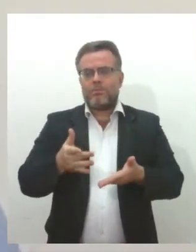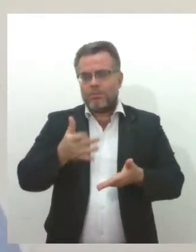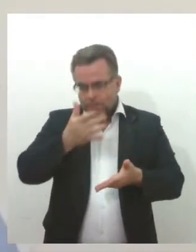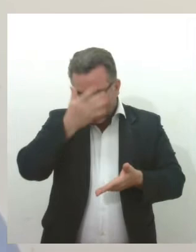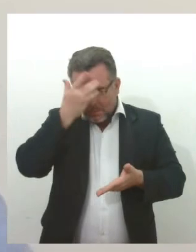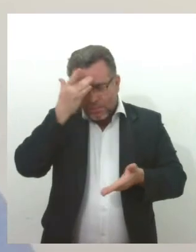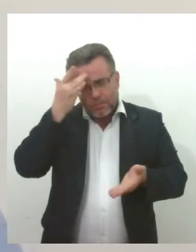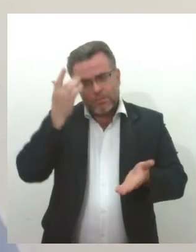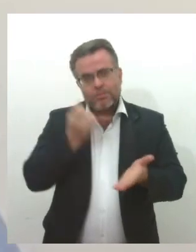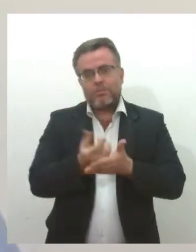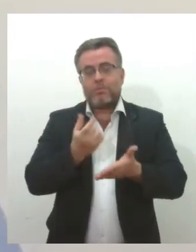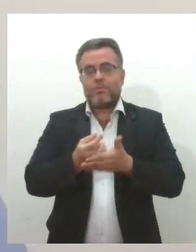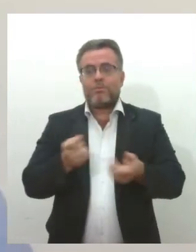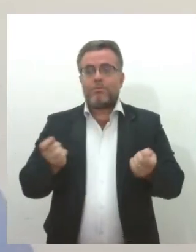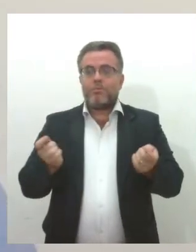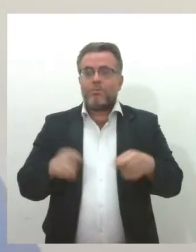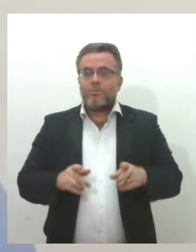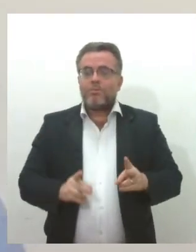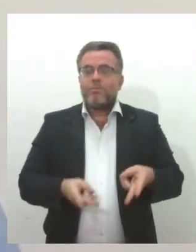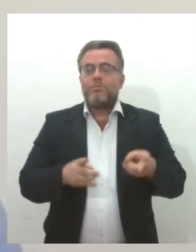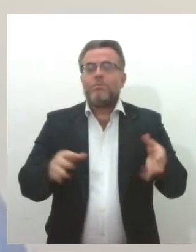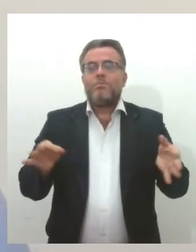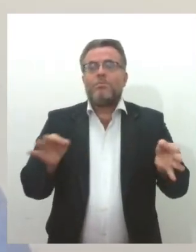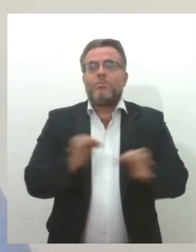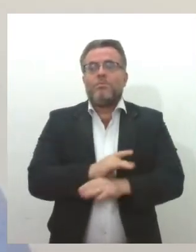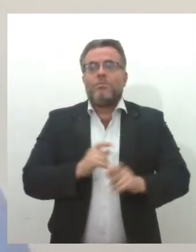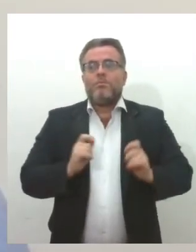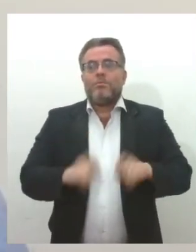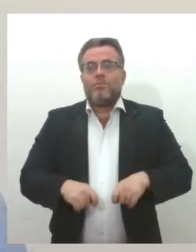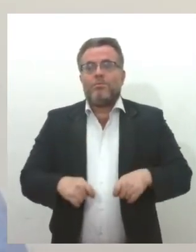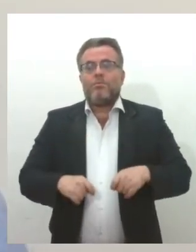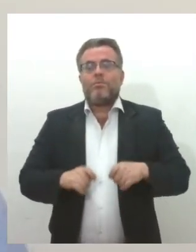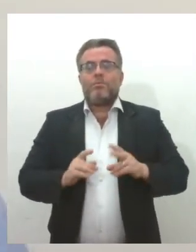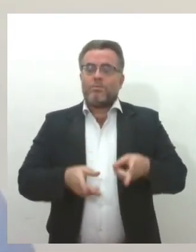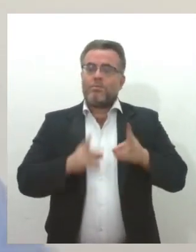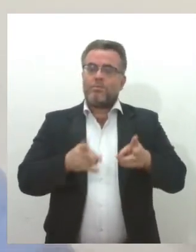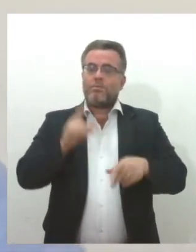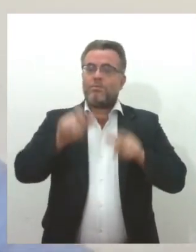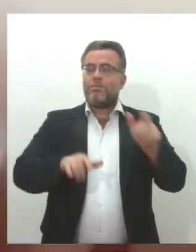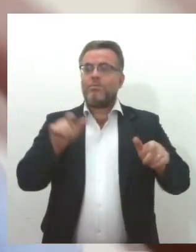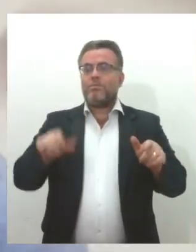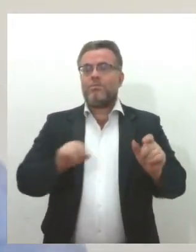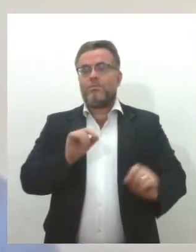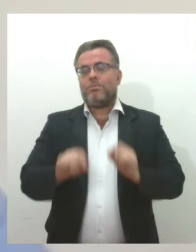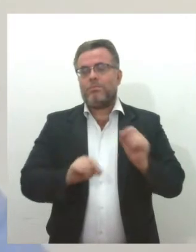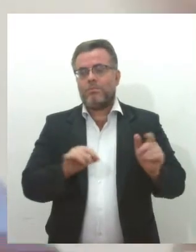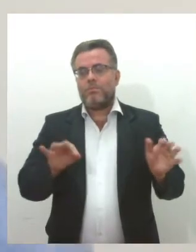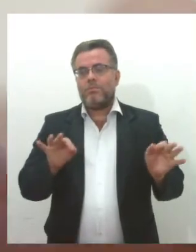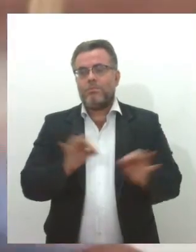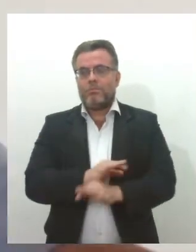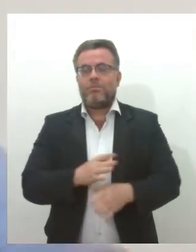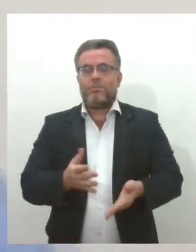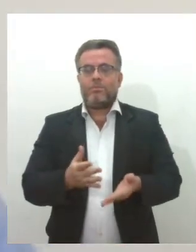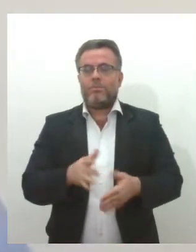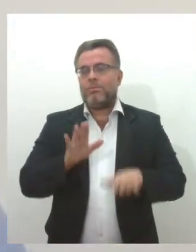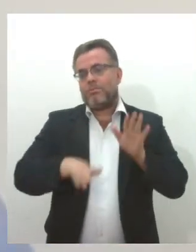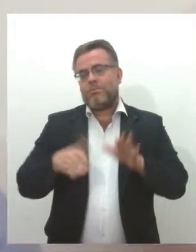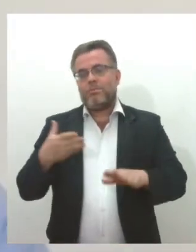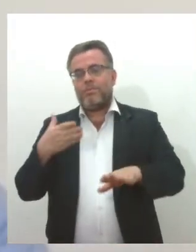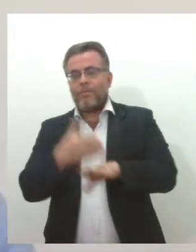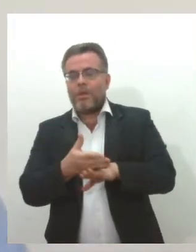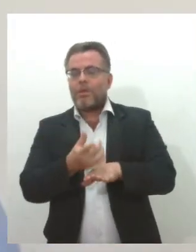é o fornecimento a língua água filtrada e fresca é para o cliente às vezes até tomar um remédio às vezes